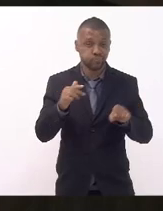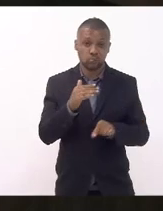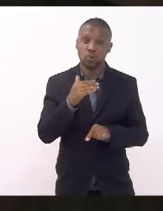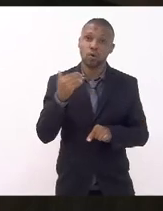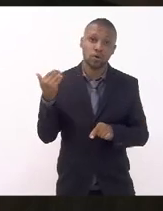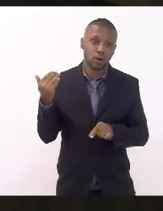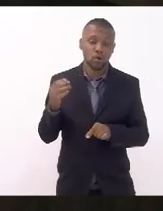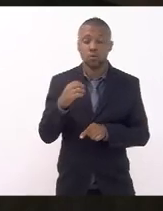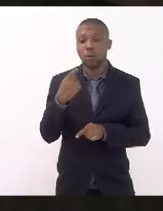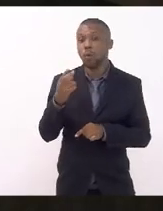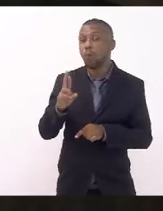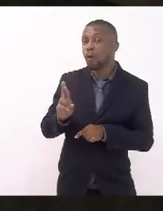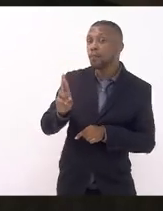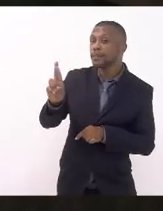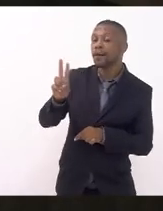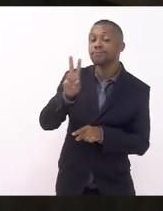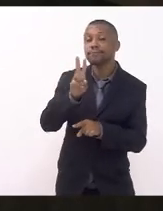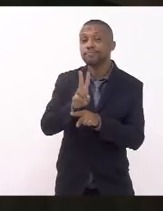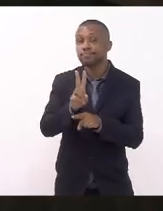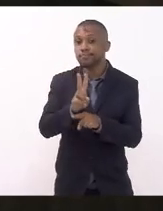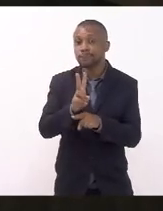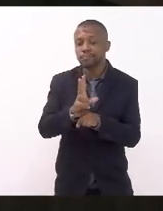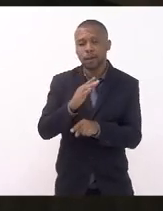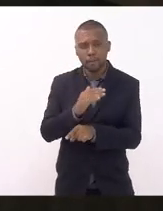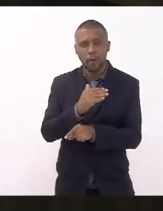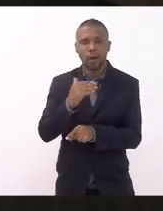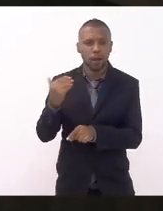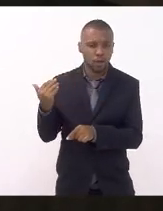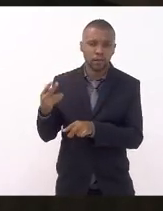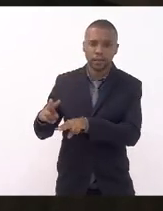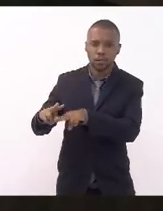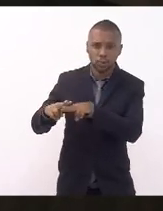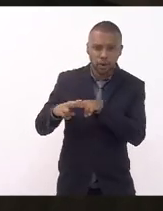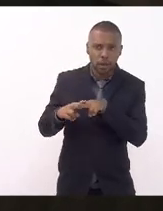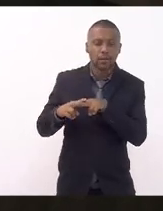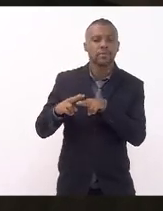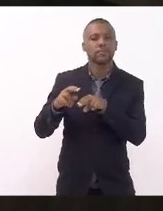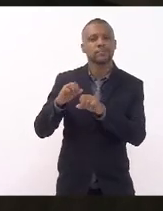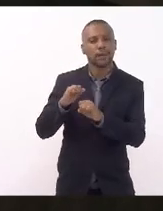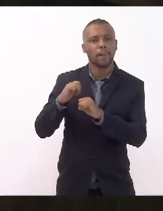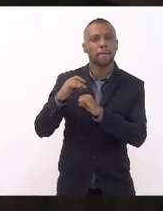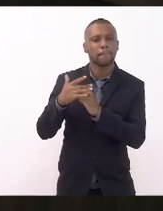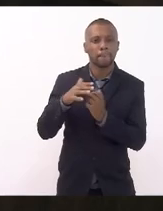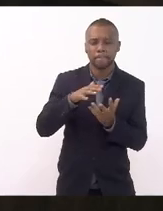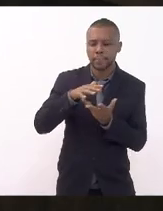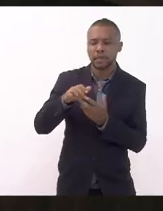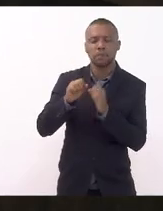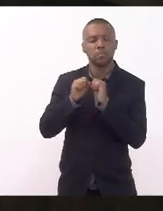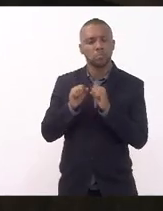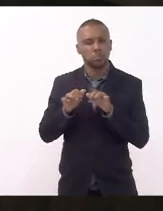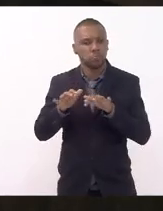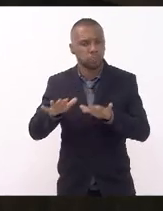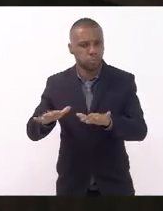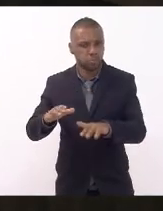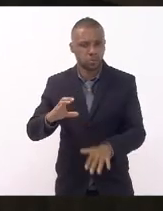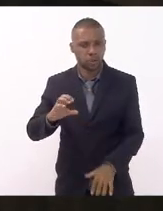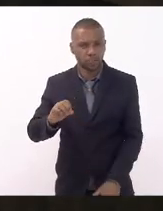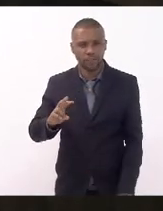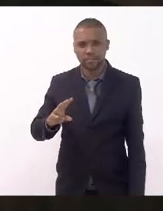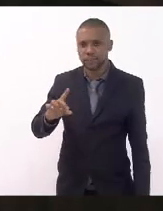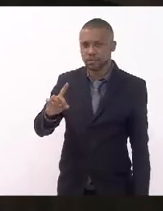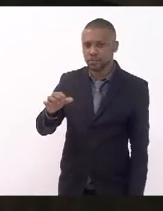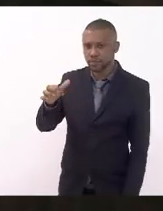ou responsável legal em decorrência da pandemia da Covid-19.